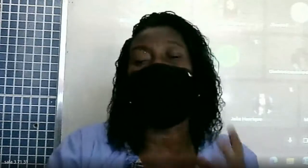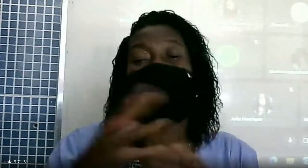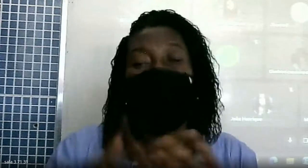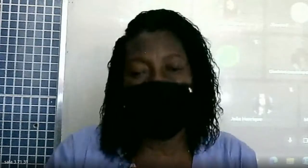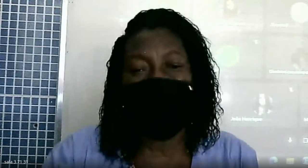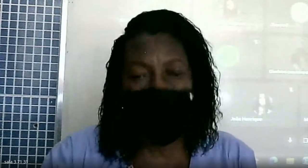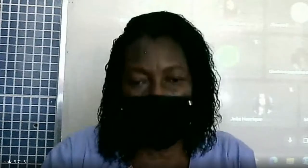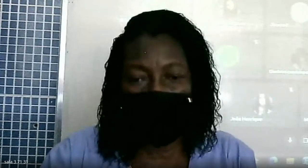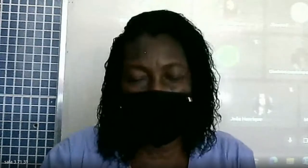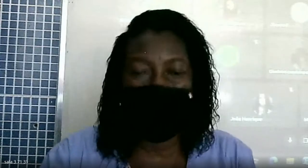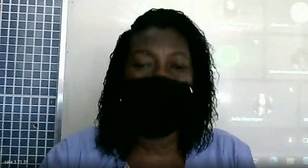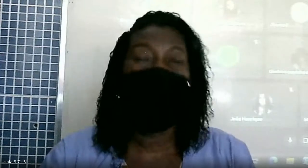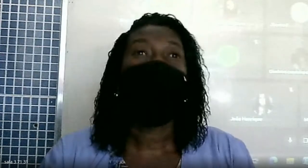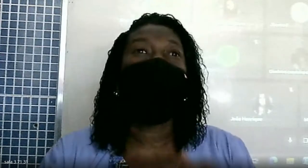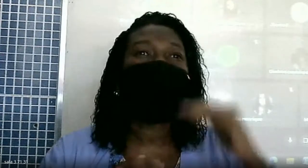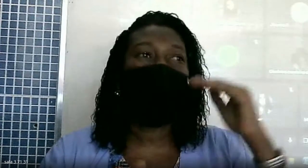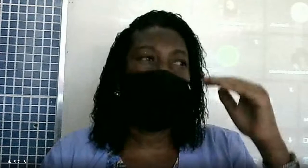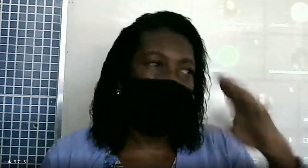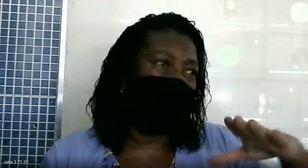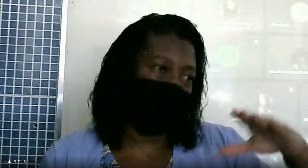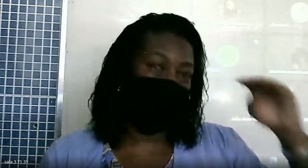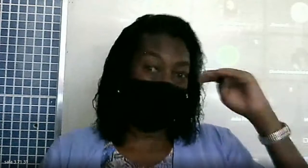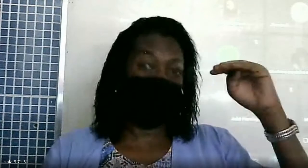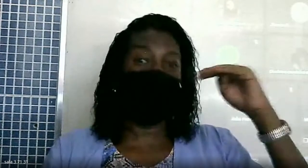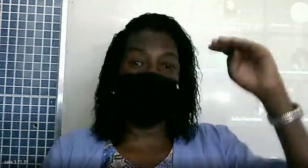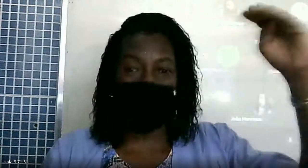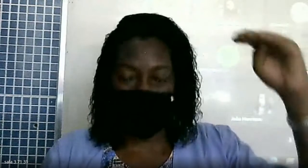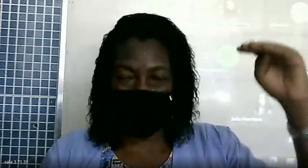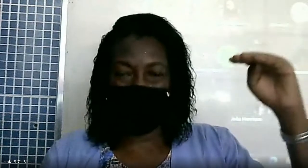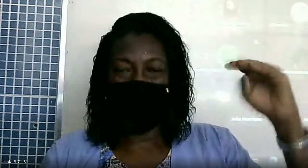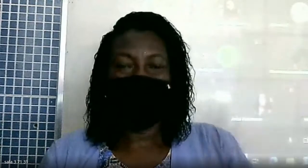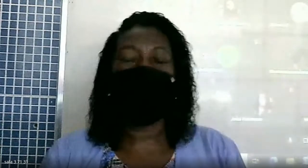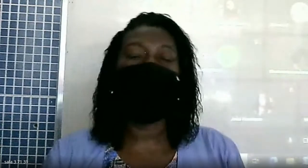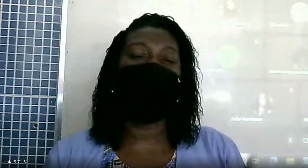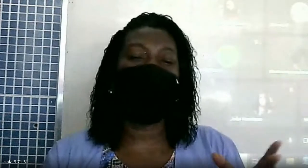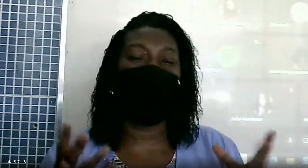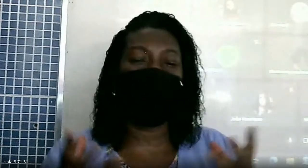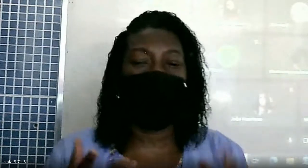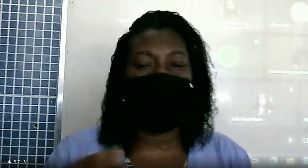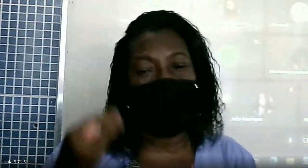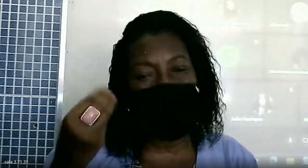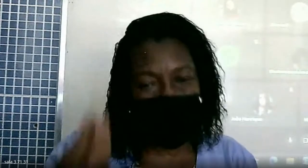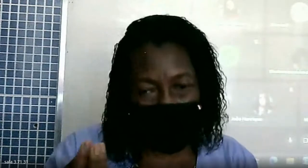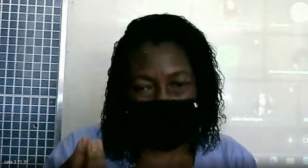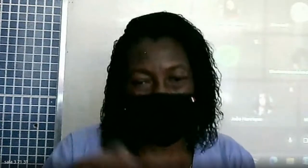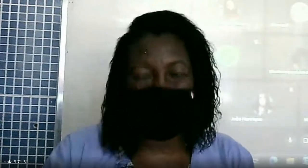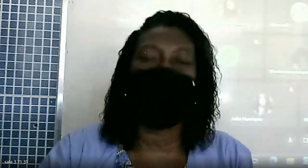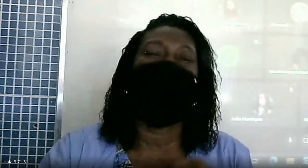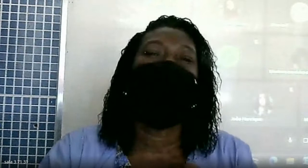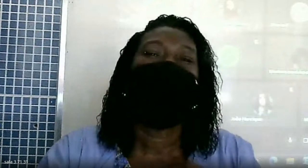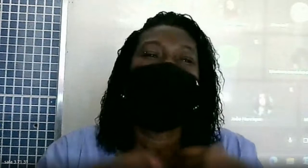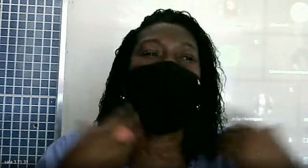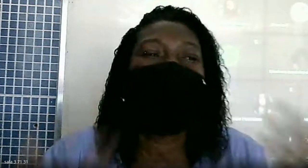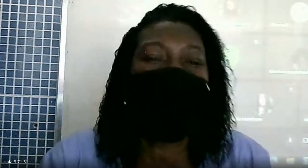a importância do hip hop, né? O patamar, o nível que chegou, né? Então eu mostrei para iniciante, para